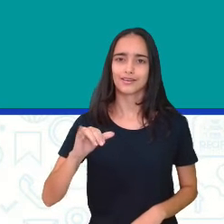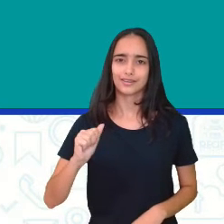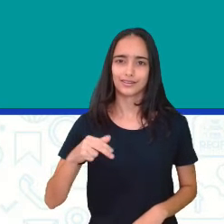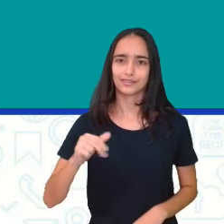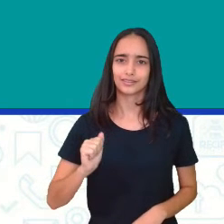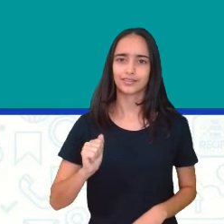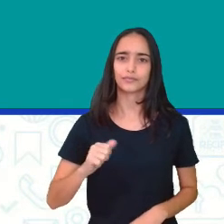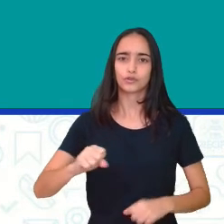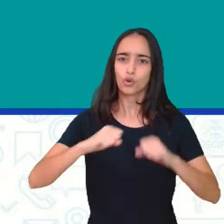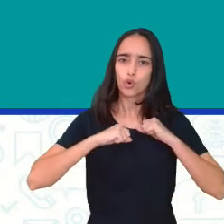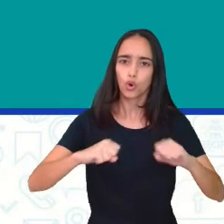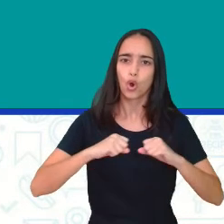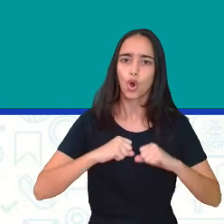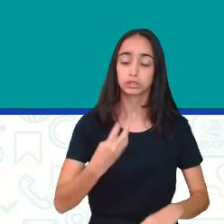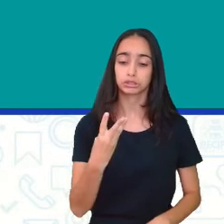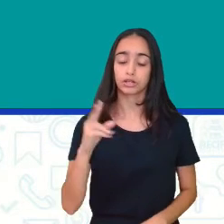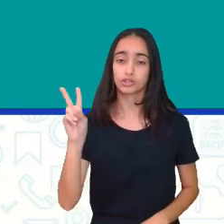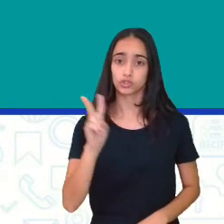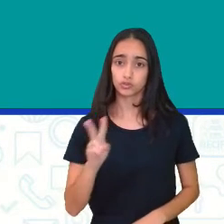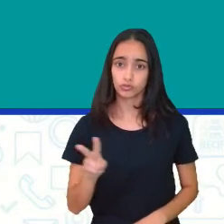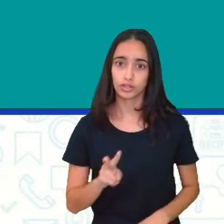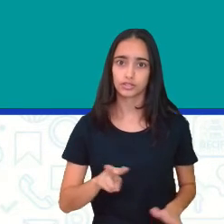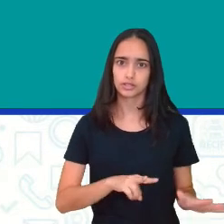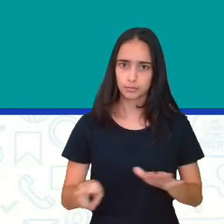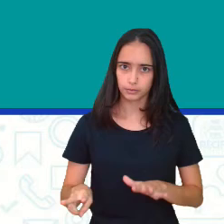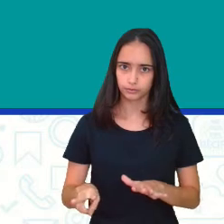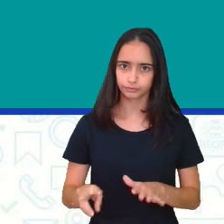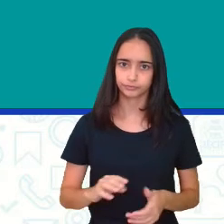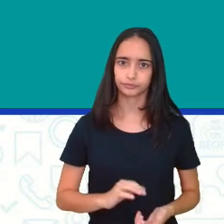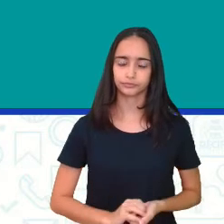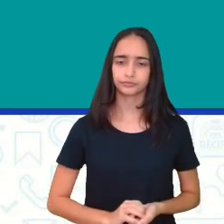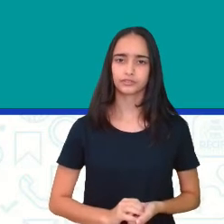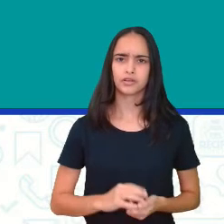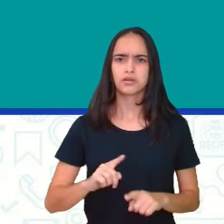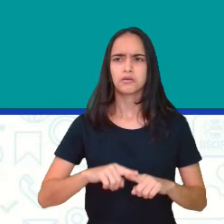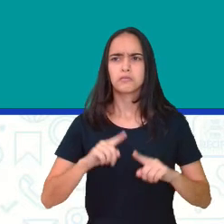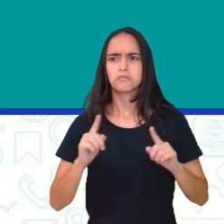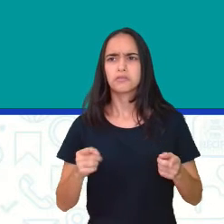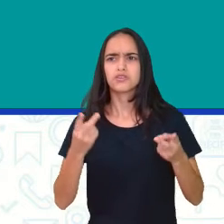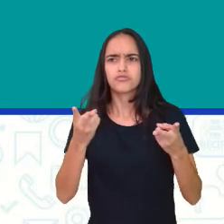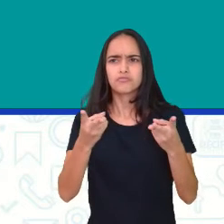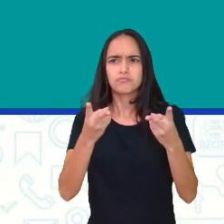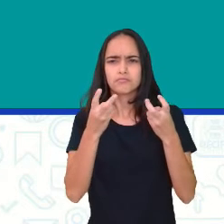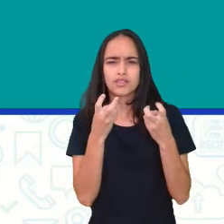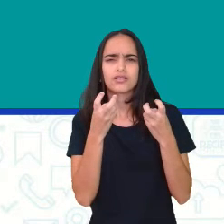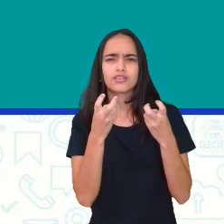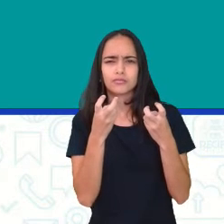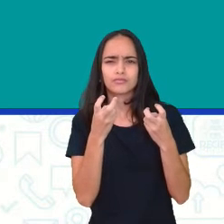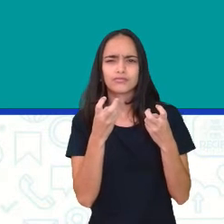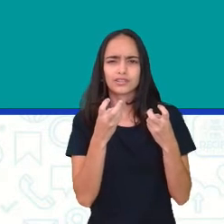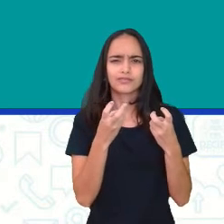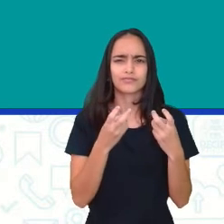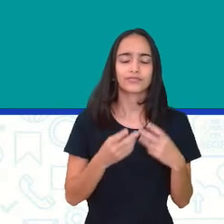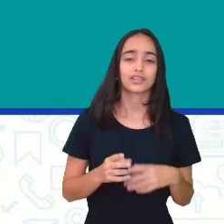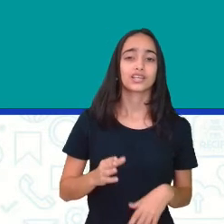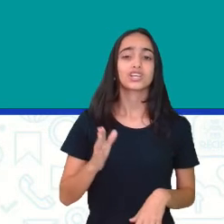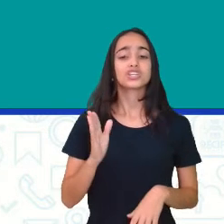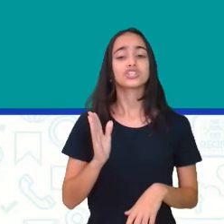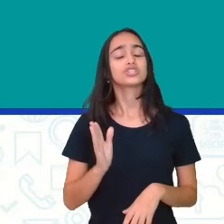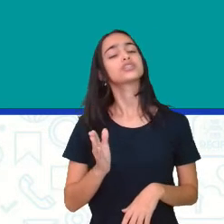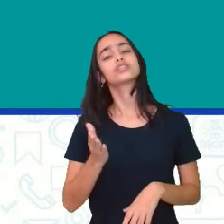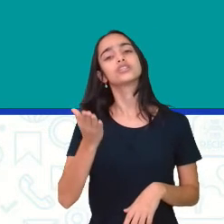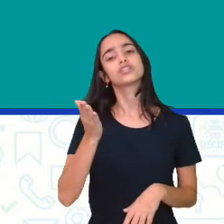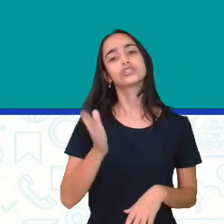a mesma coisa ali do exemplo anterior. Mas percebendo que ela já consegue fazer esse tempo com